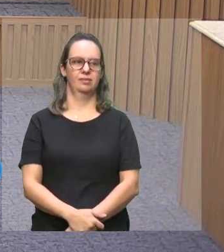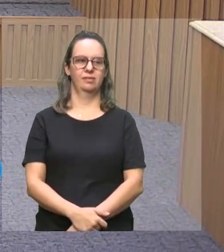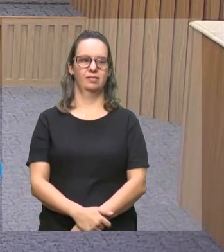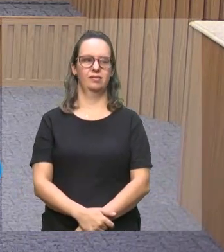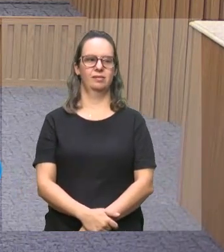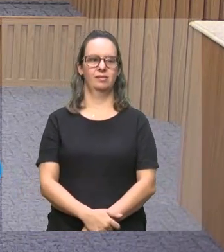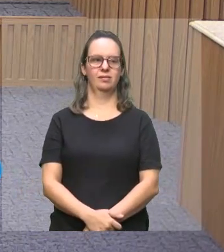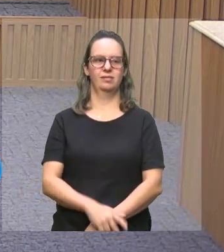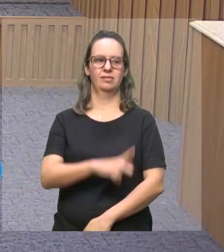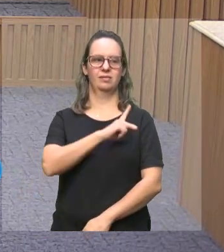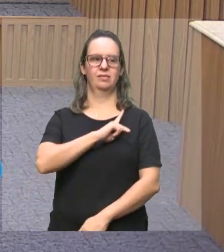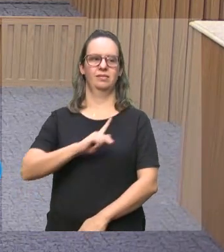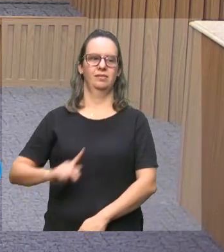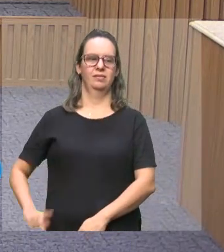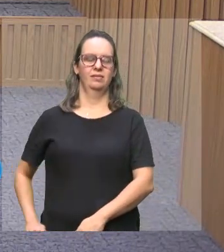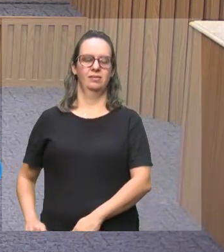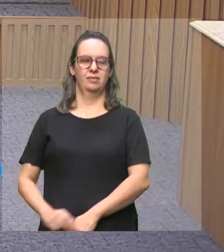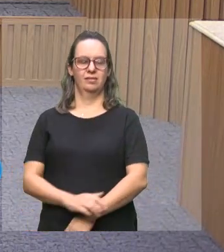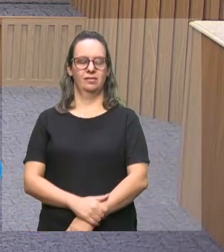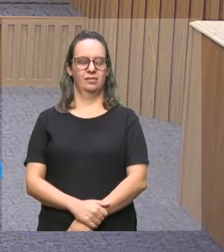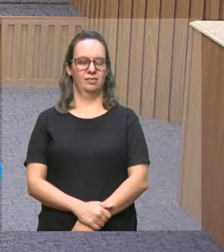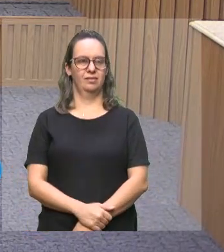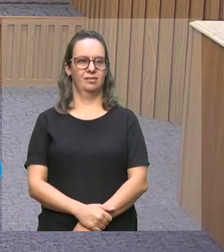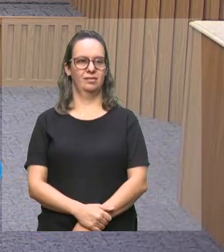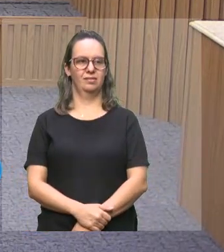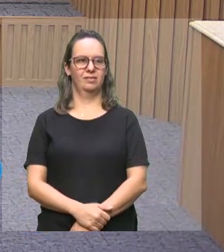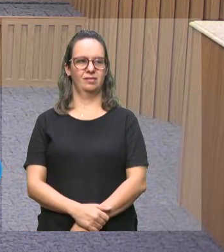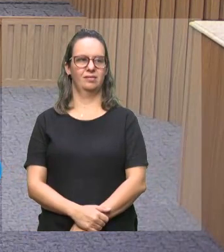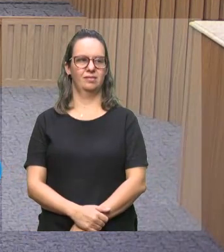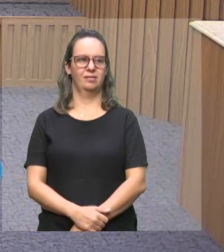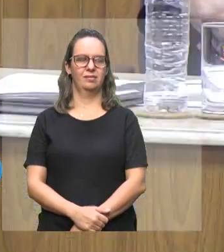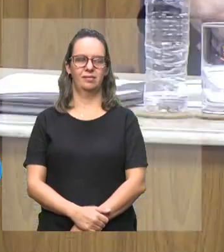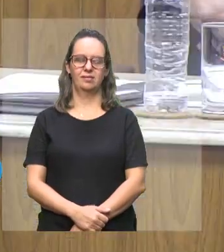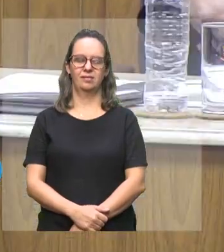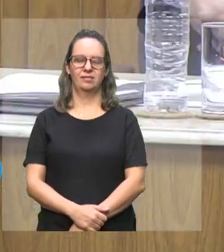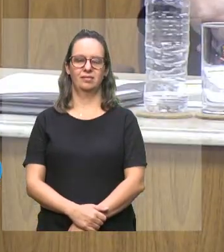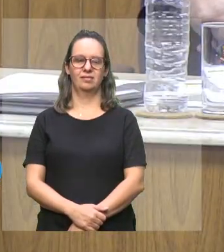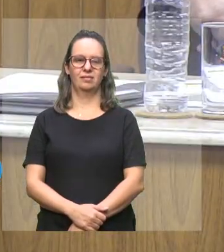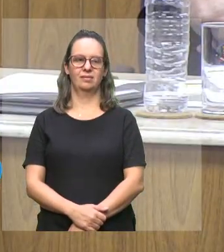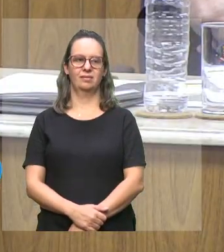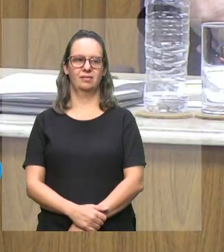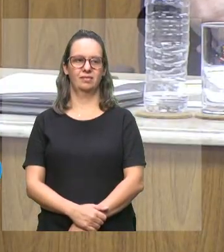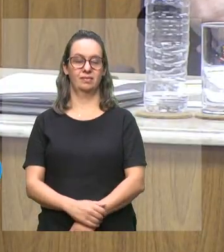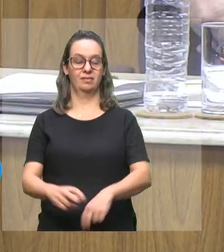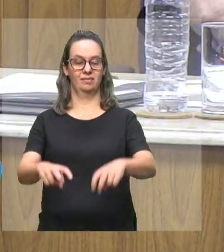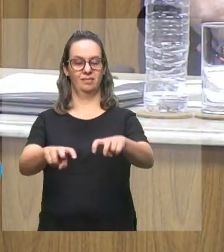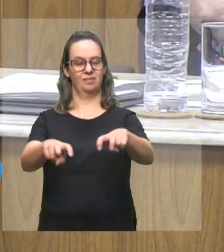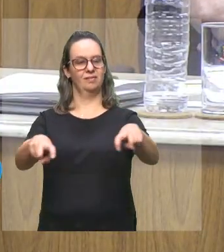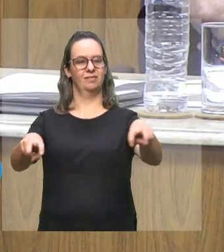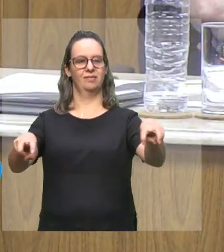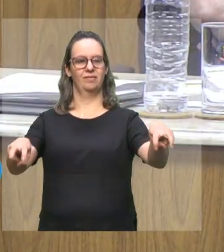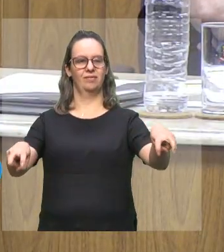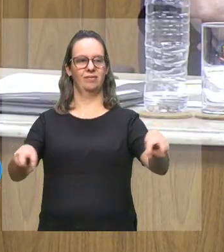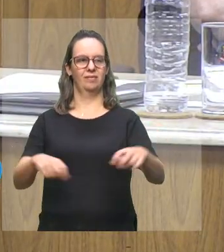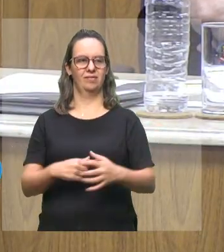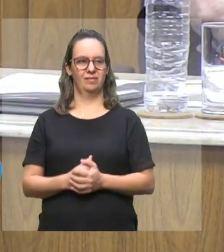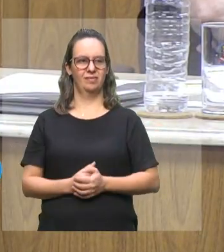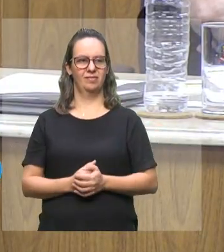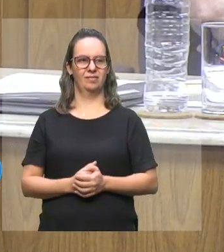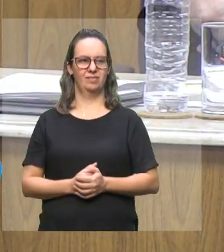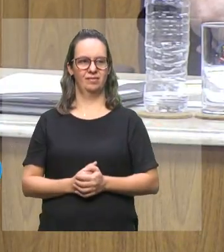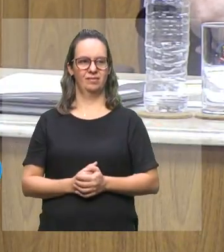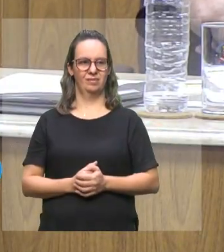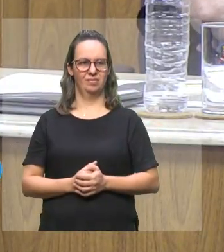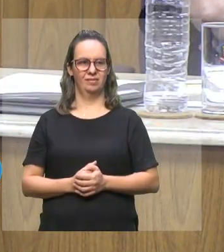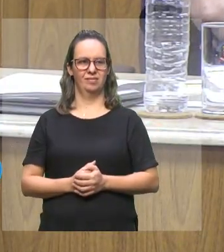Senhor presidente, em exercício, público que nos assiste aqui do pleno, aqui do, Senhor presidente, em exercício, na